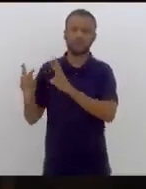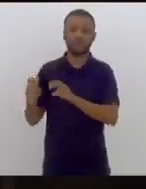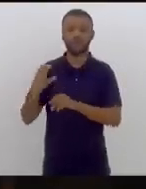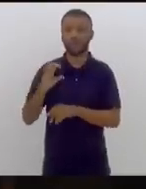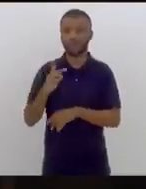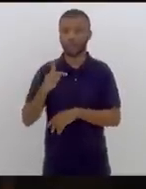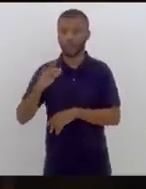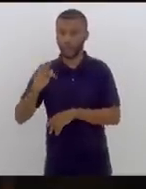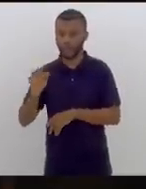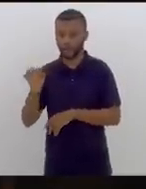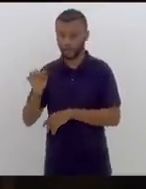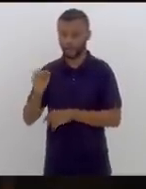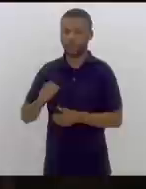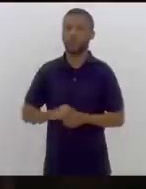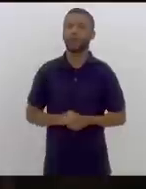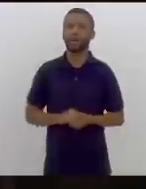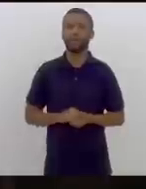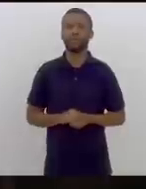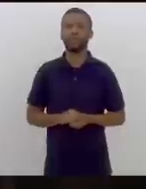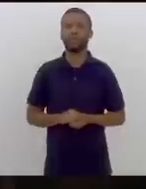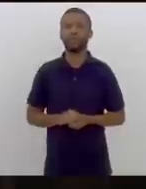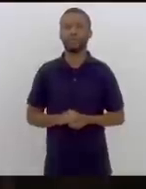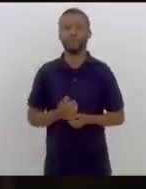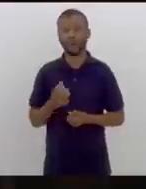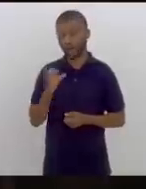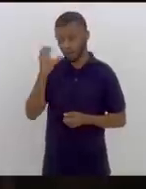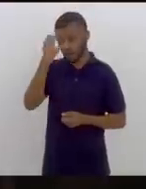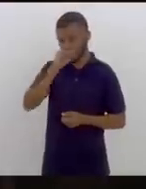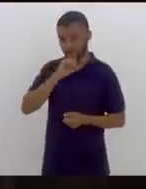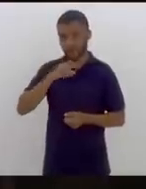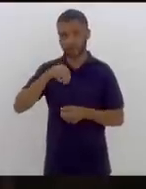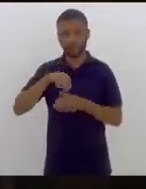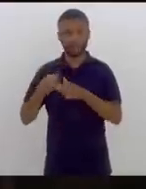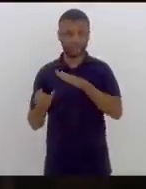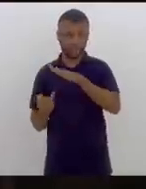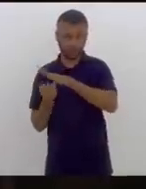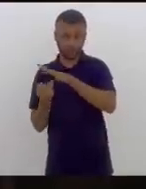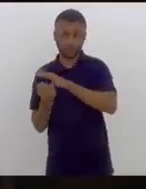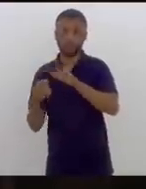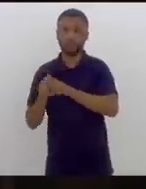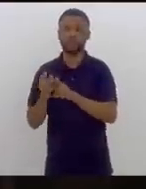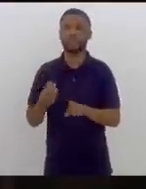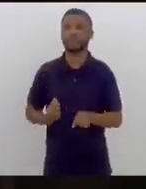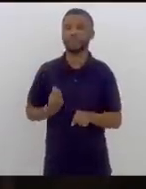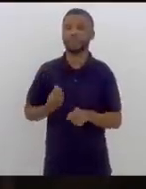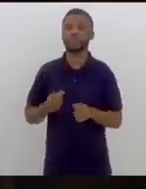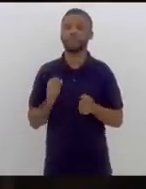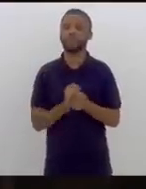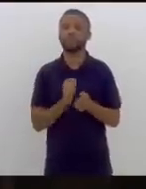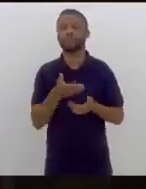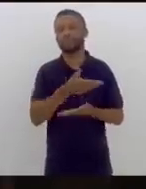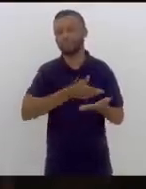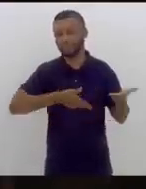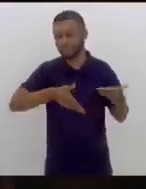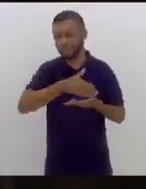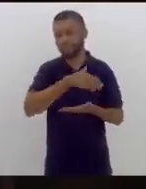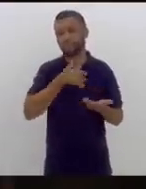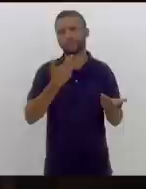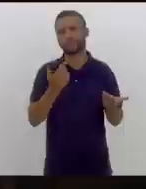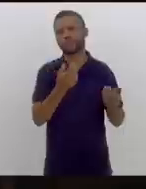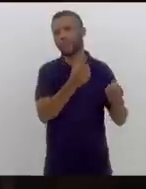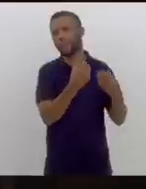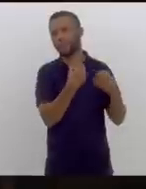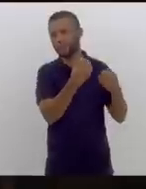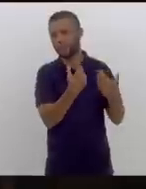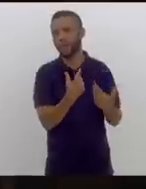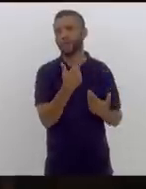CPF aprendi na instituição e aprendi na minha vida junto com os meus os meus pais medo cara